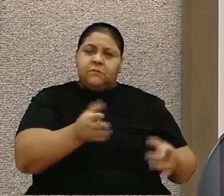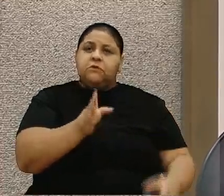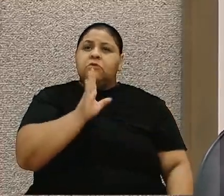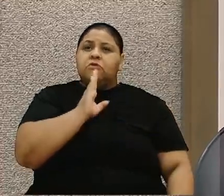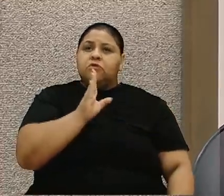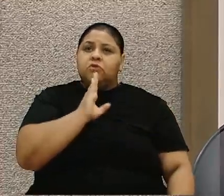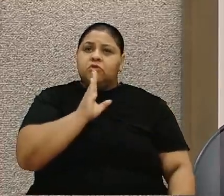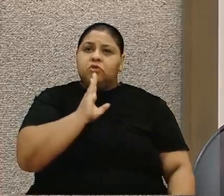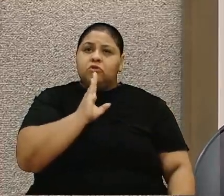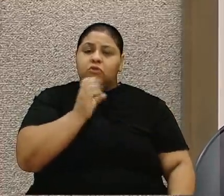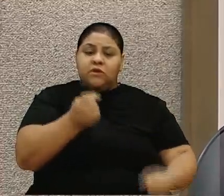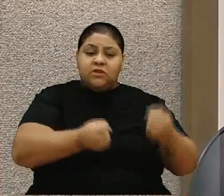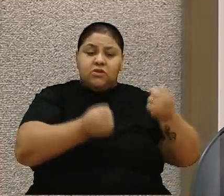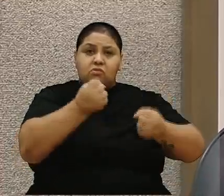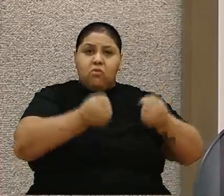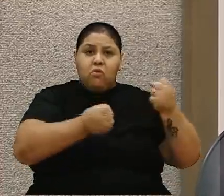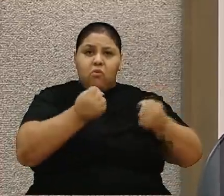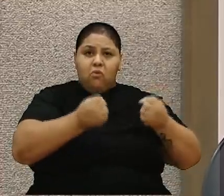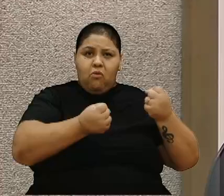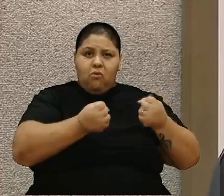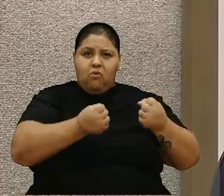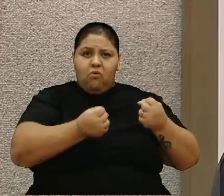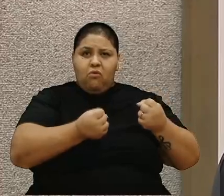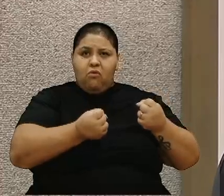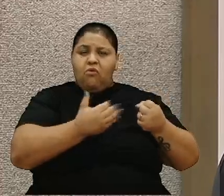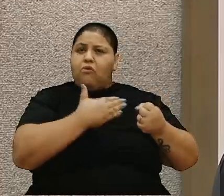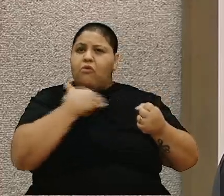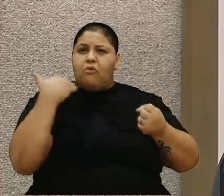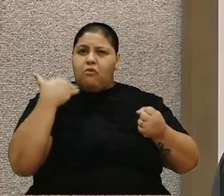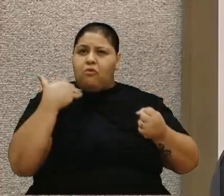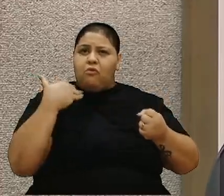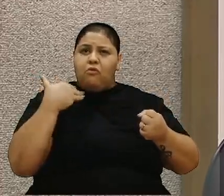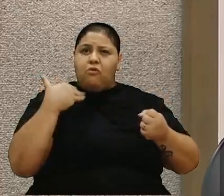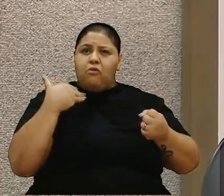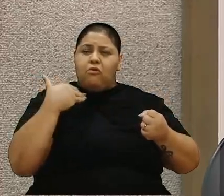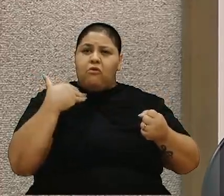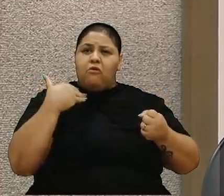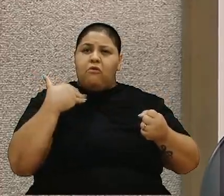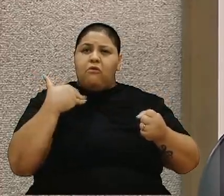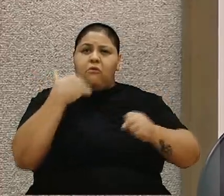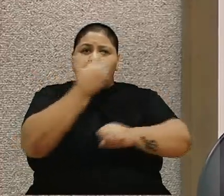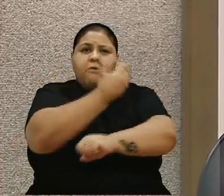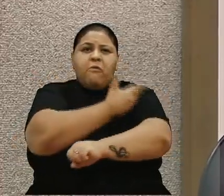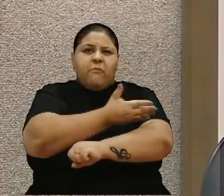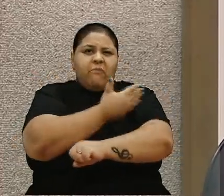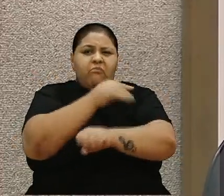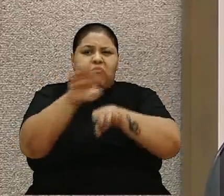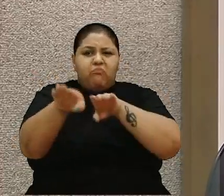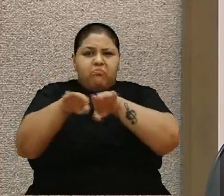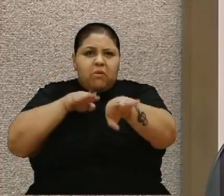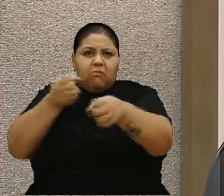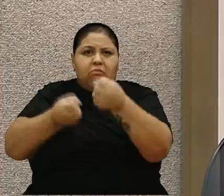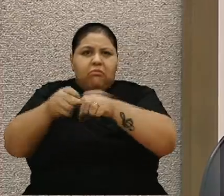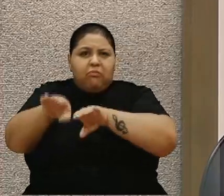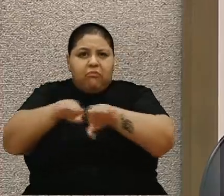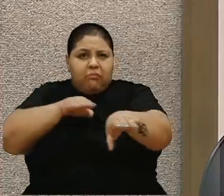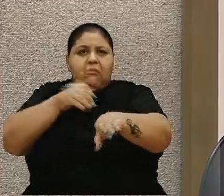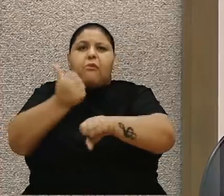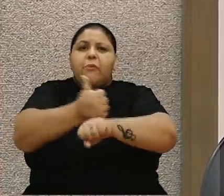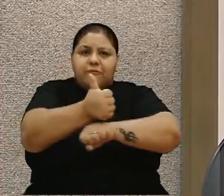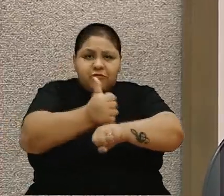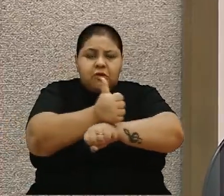conheciam o Chonardi, um adepto do quilômetro de arrancada, né? Um piloto